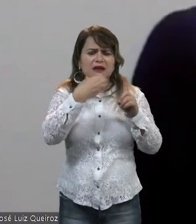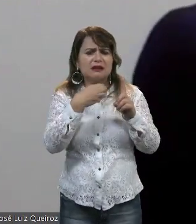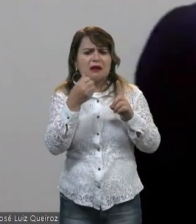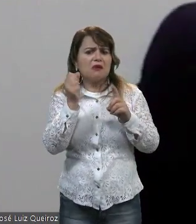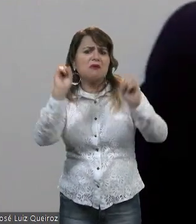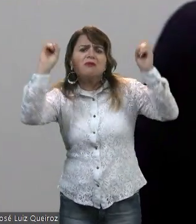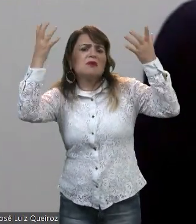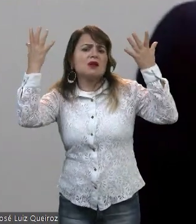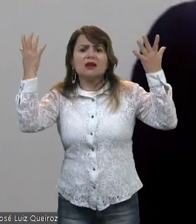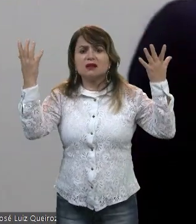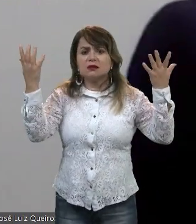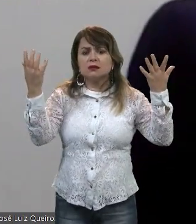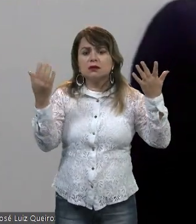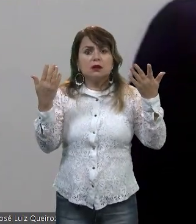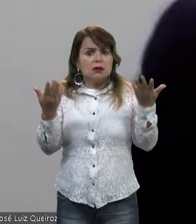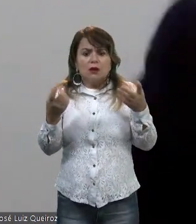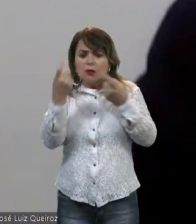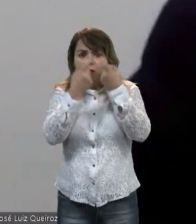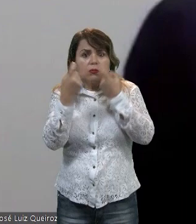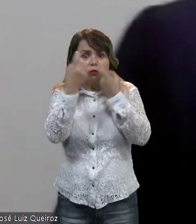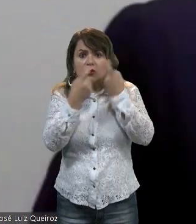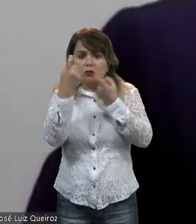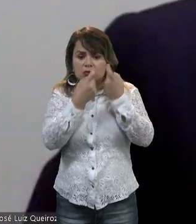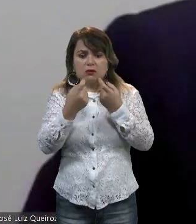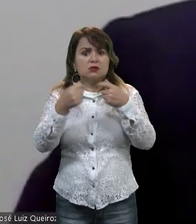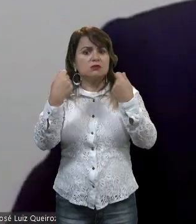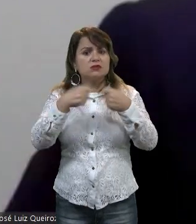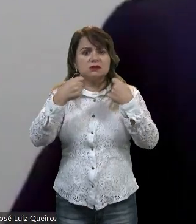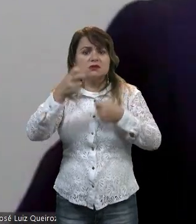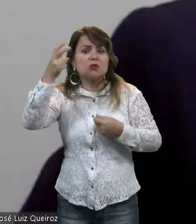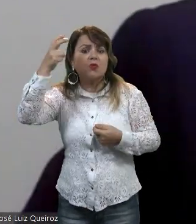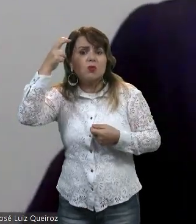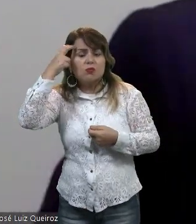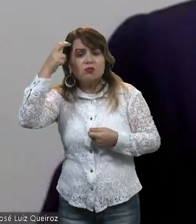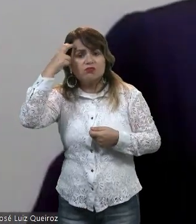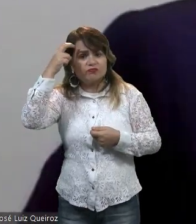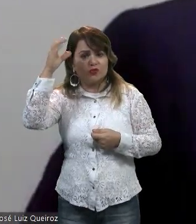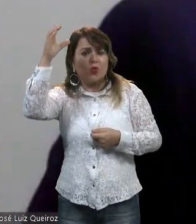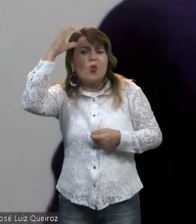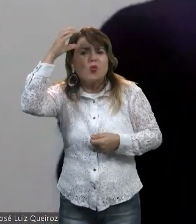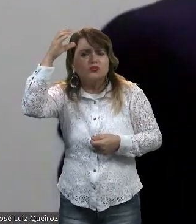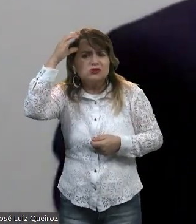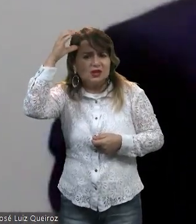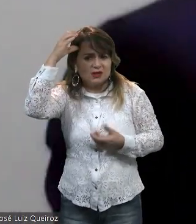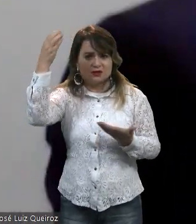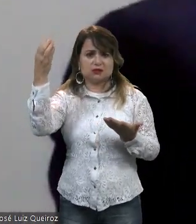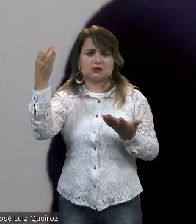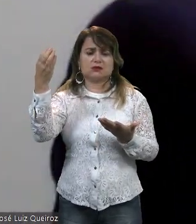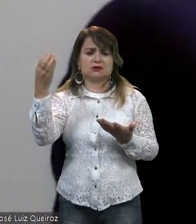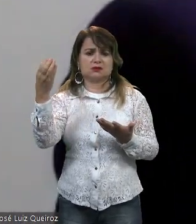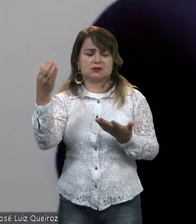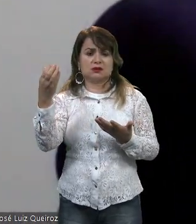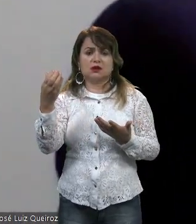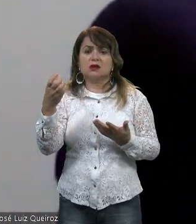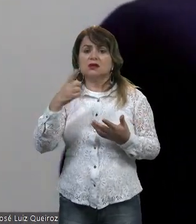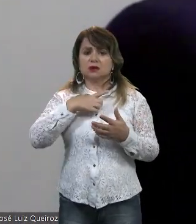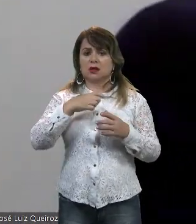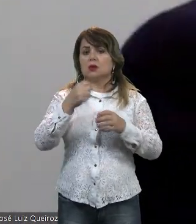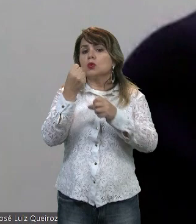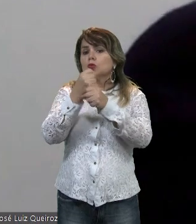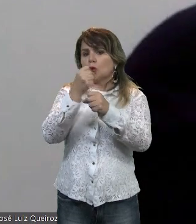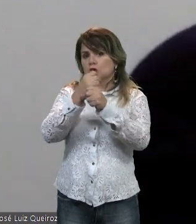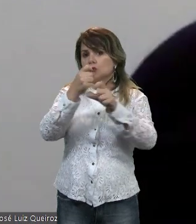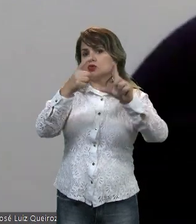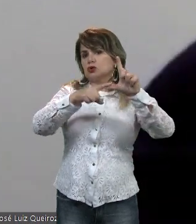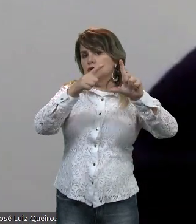é preocupante, as pessoas precisam se conscientizar. Tem funcionários de loja que foram xingados porque